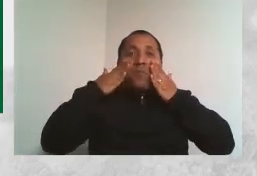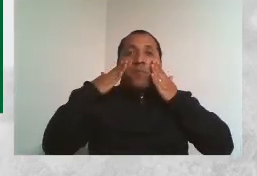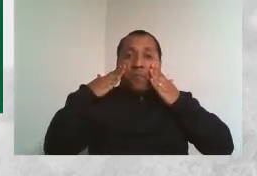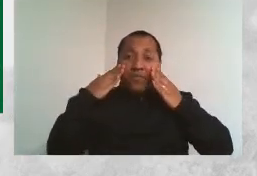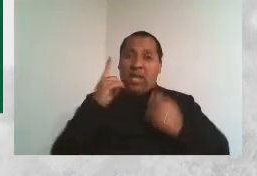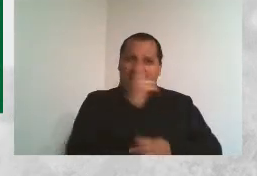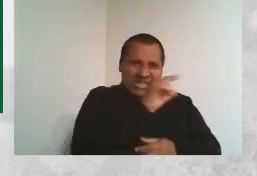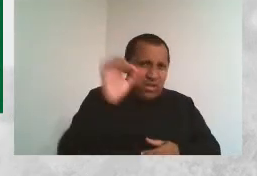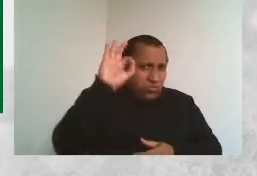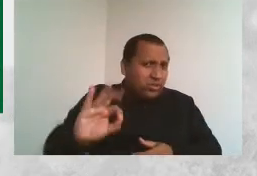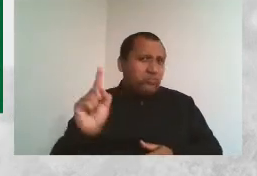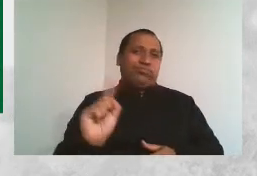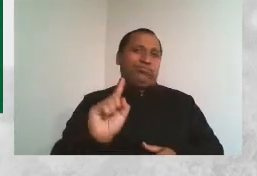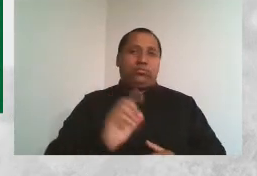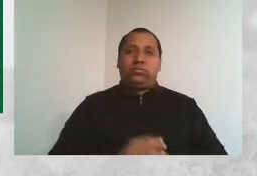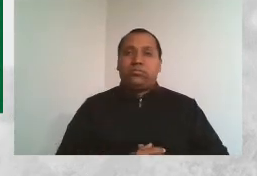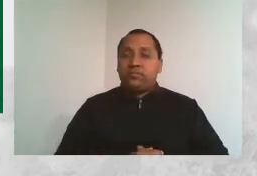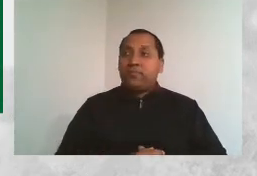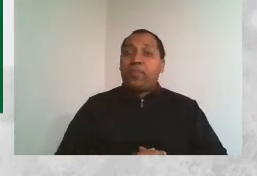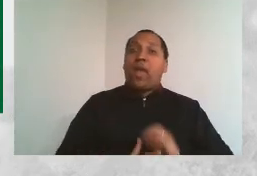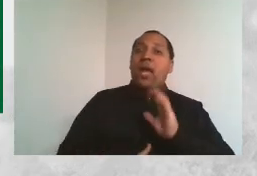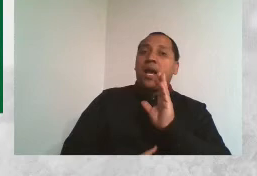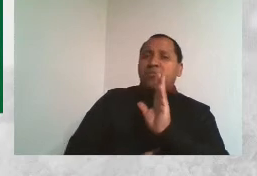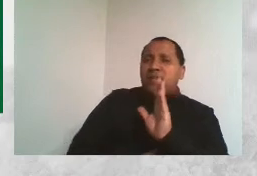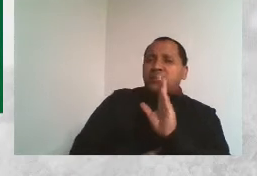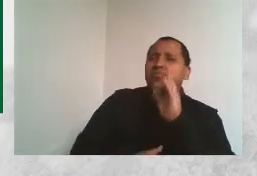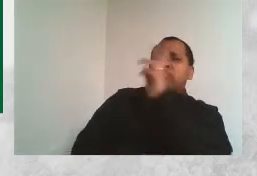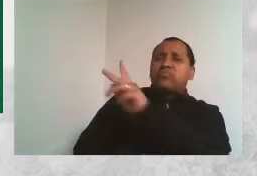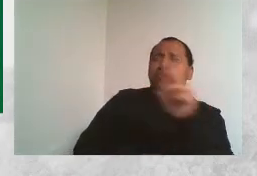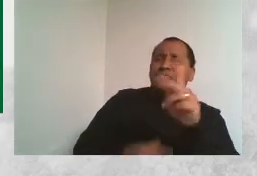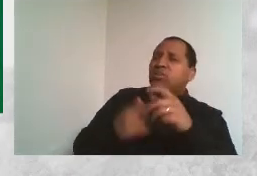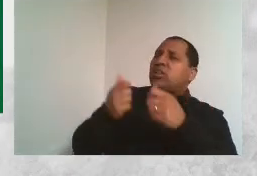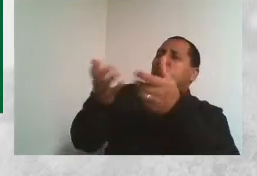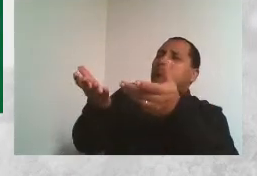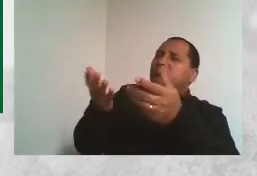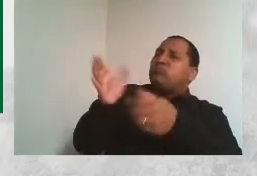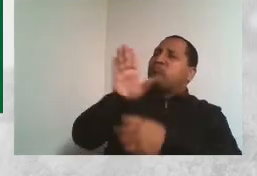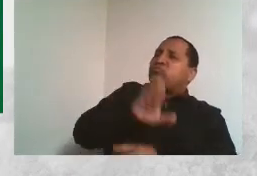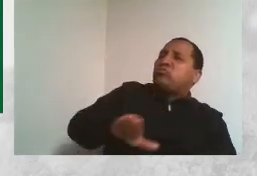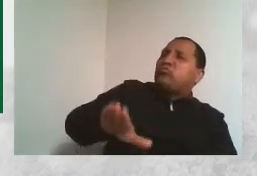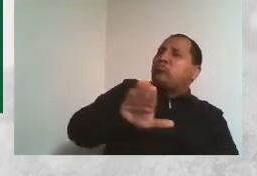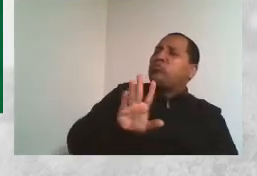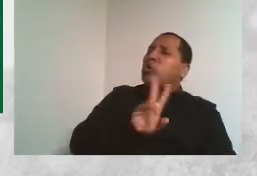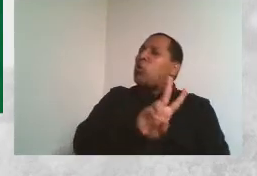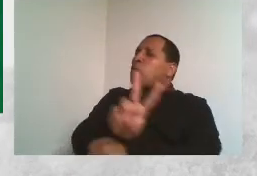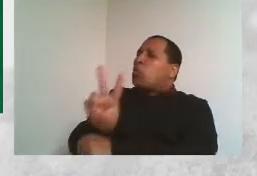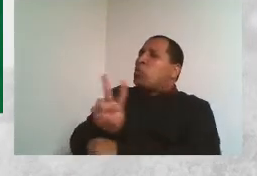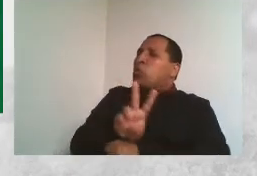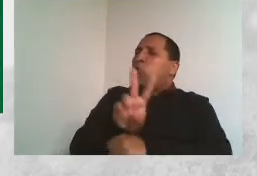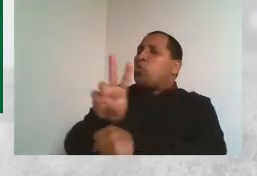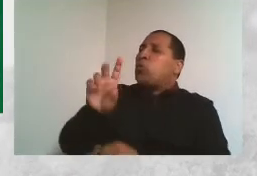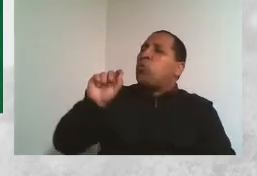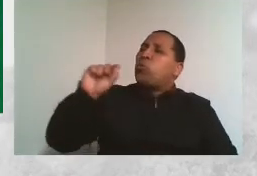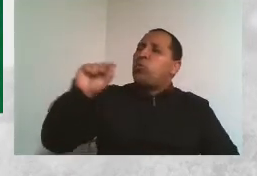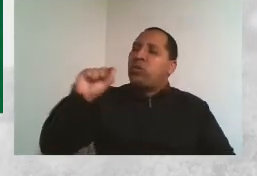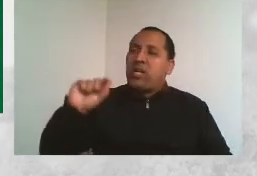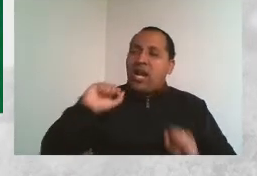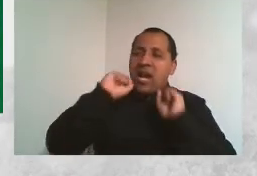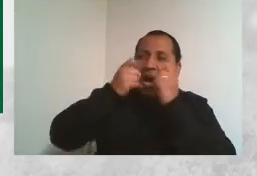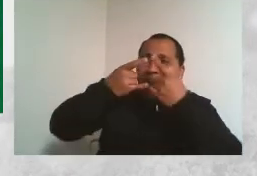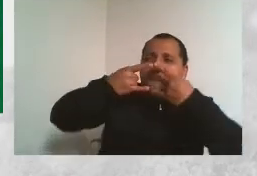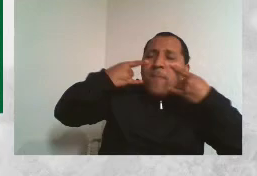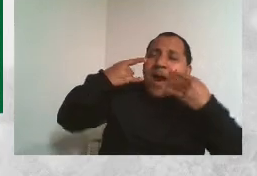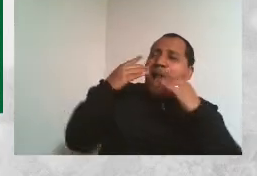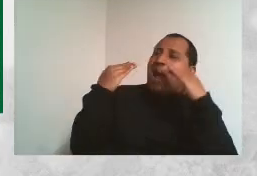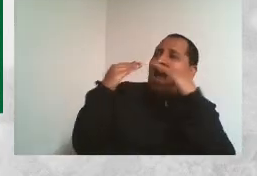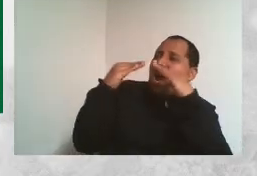eficácia. Professora, quais os cuidados que é preciso ter ao usar essa máscara caseira